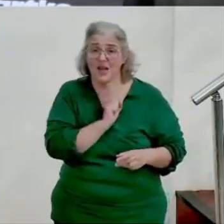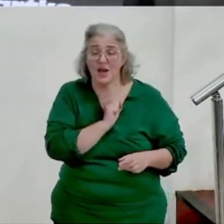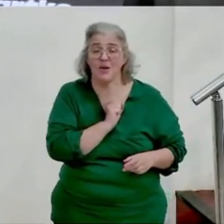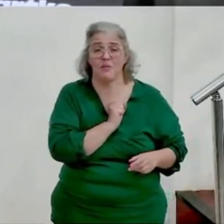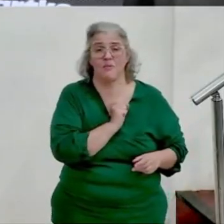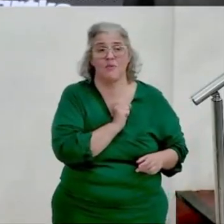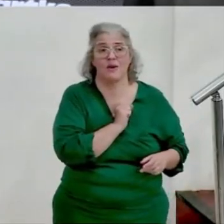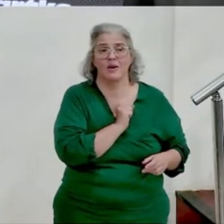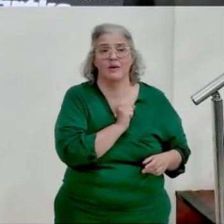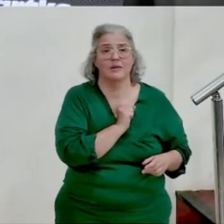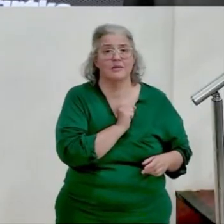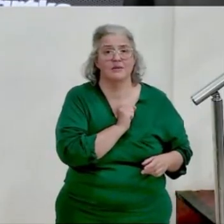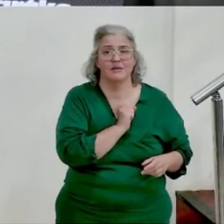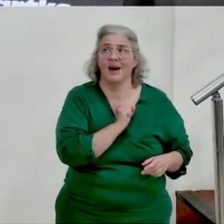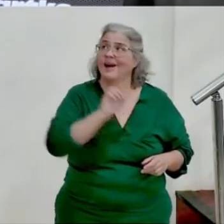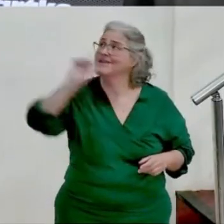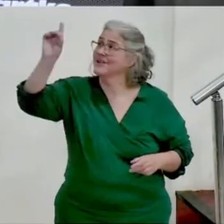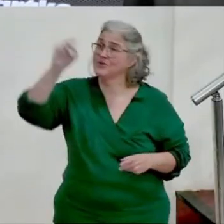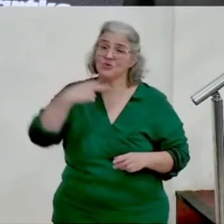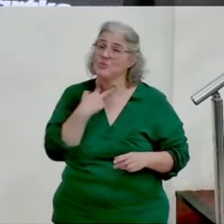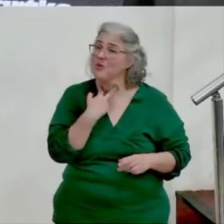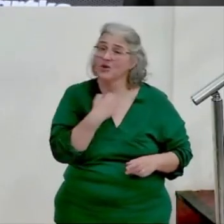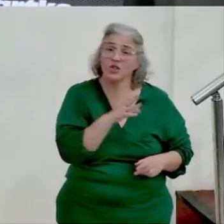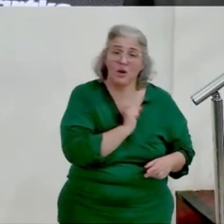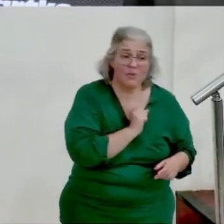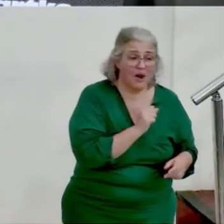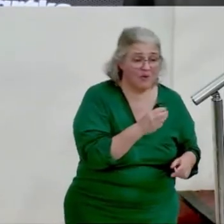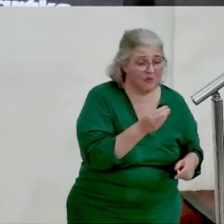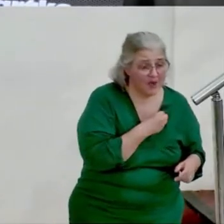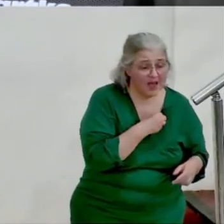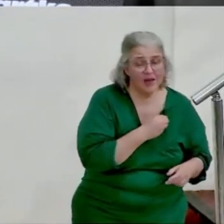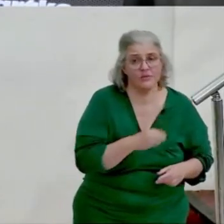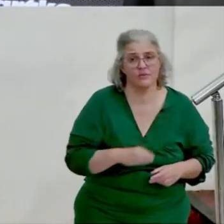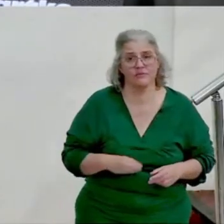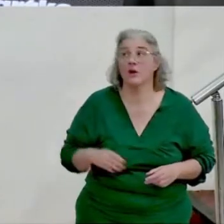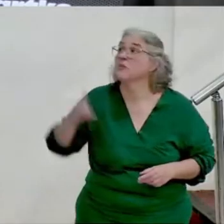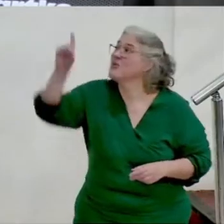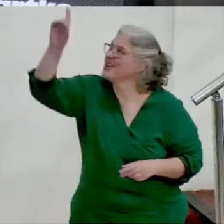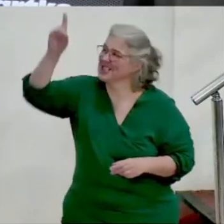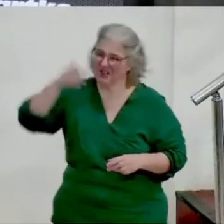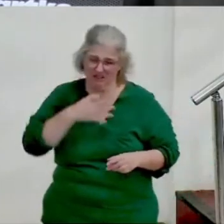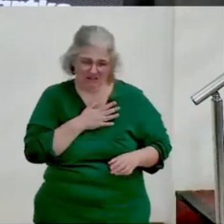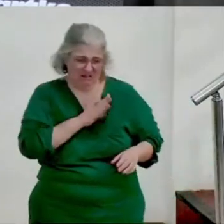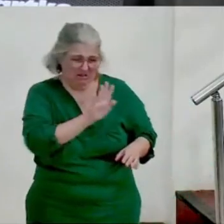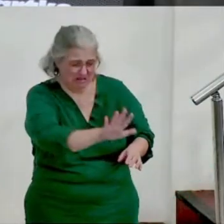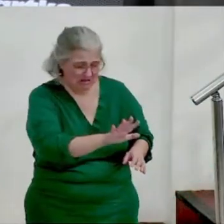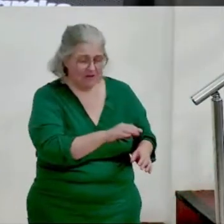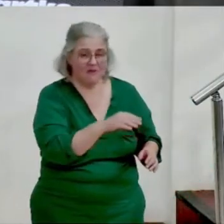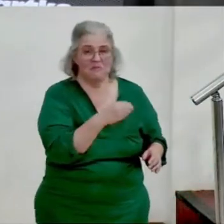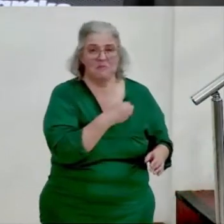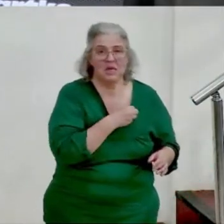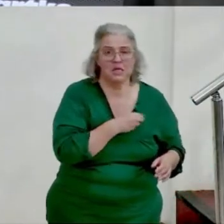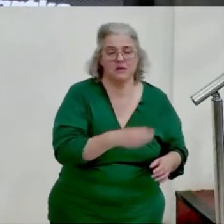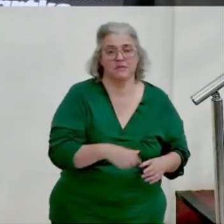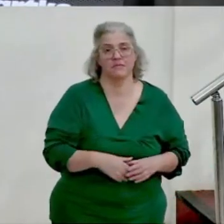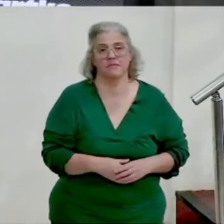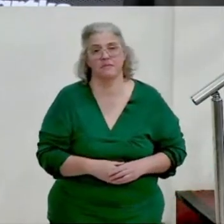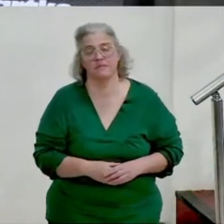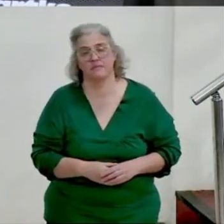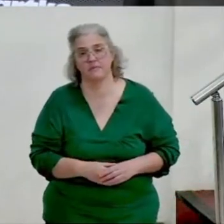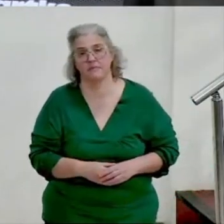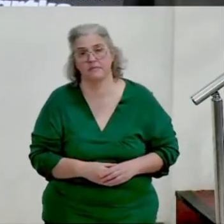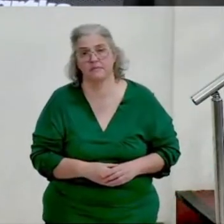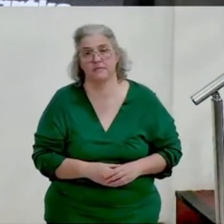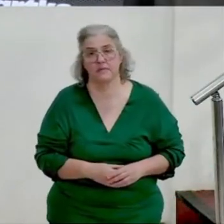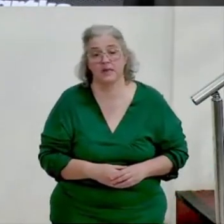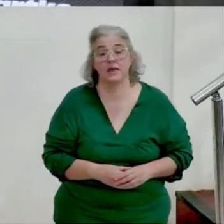o pecado. Deus odeia o pecado. E Deus punirá todo aquele